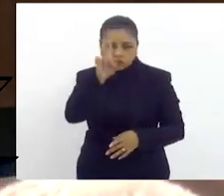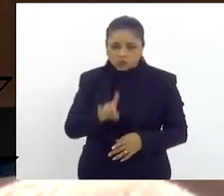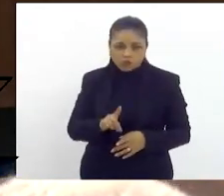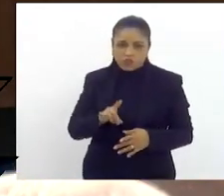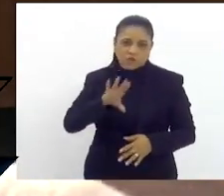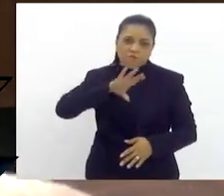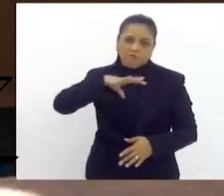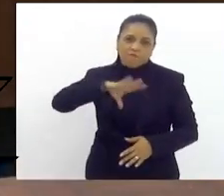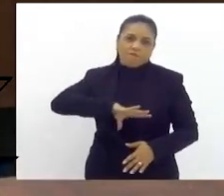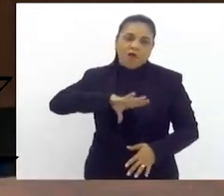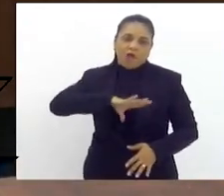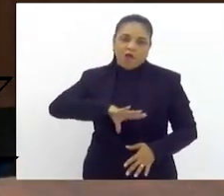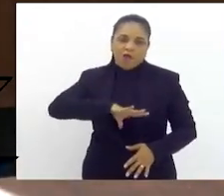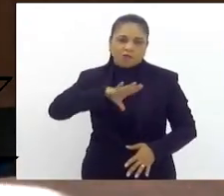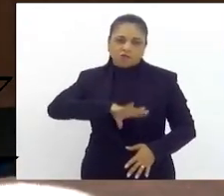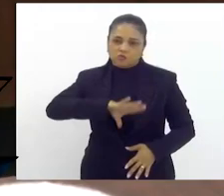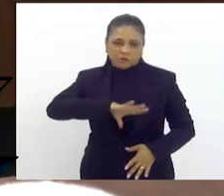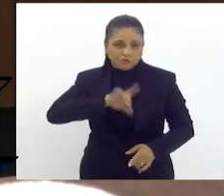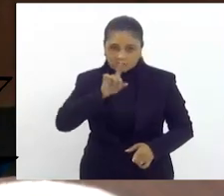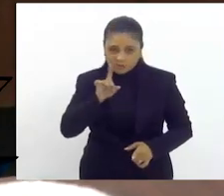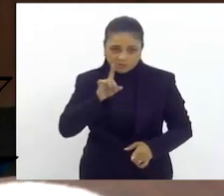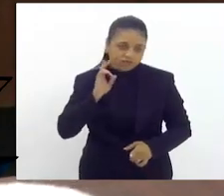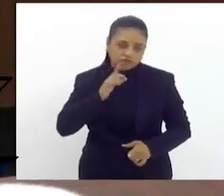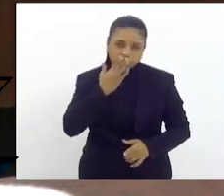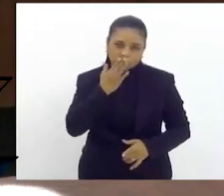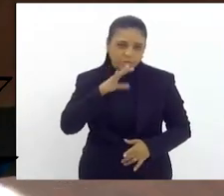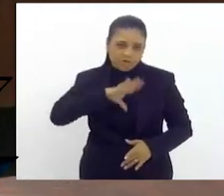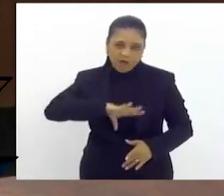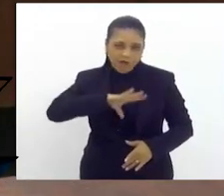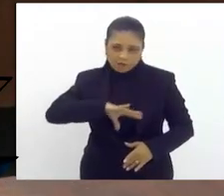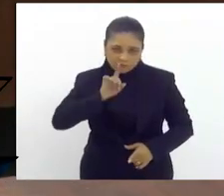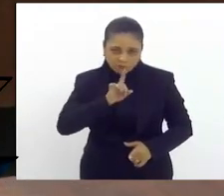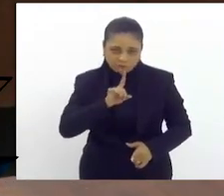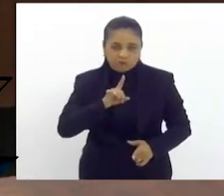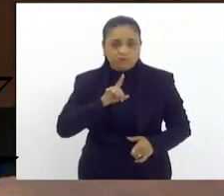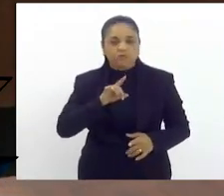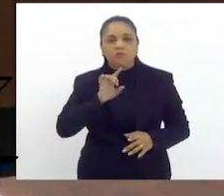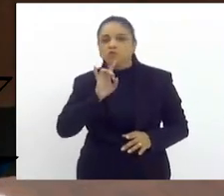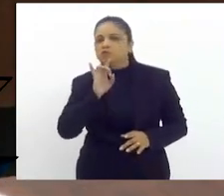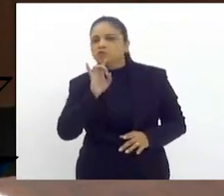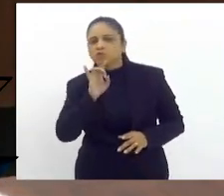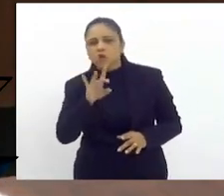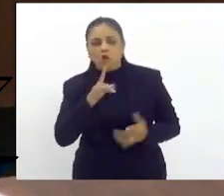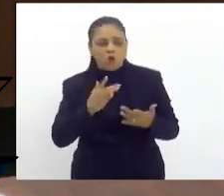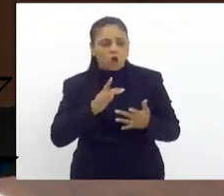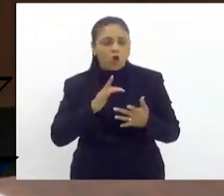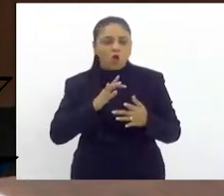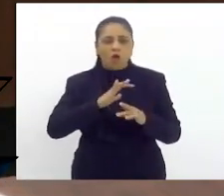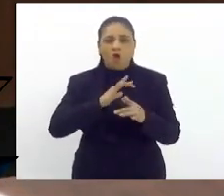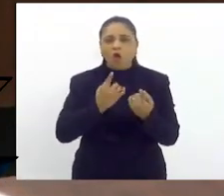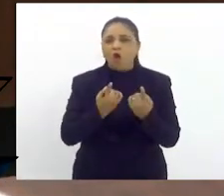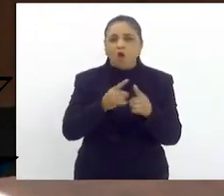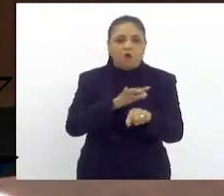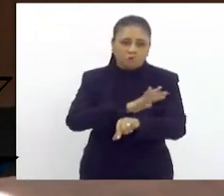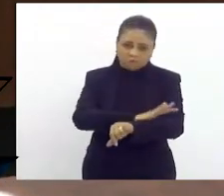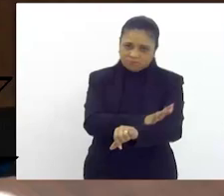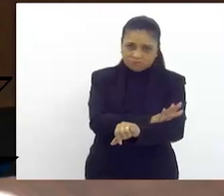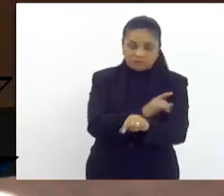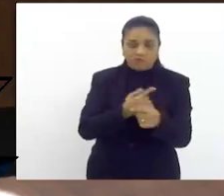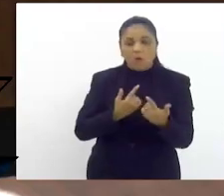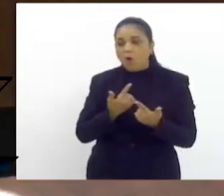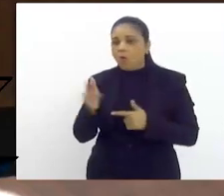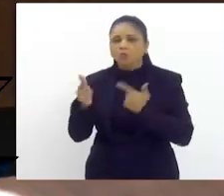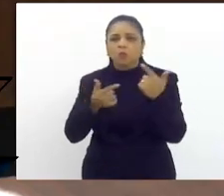da Gama de quem eu sou rival no campimar que tem ações de combate ao racismo é importante que as outras